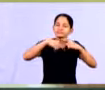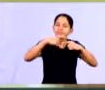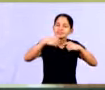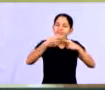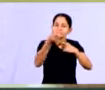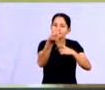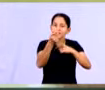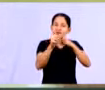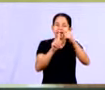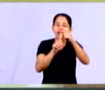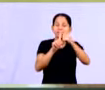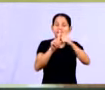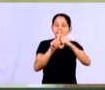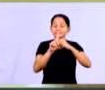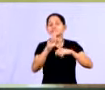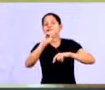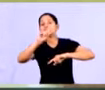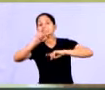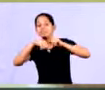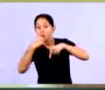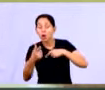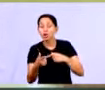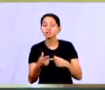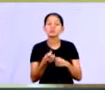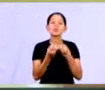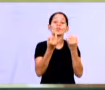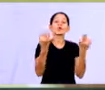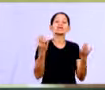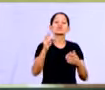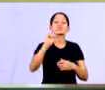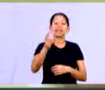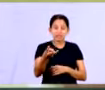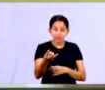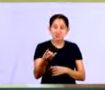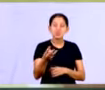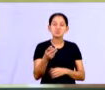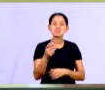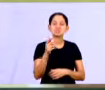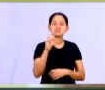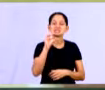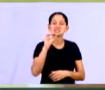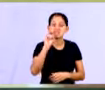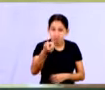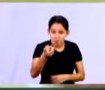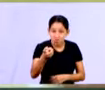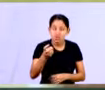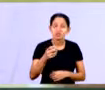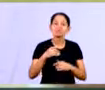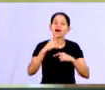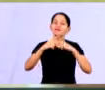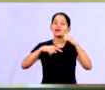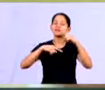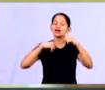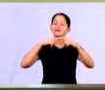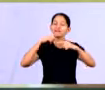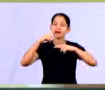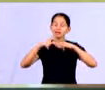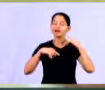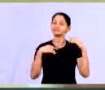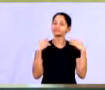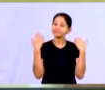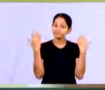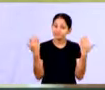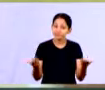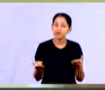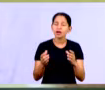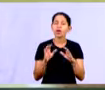de 3, depois 4, depois 5 mil por mês e sucessivamente 5 mil por alguns meses. E aí, quando você